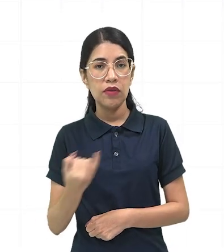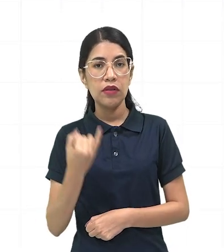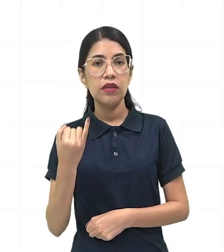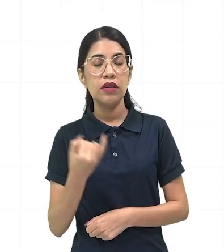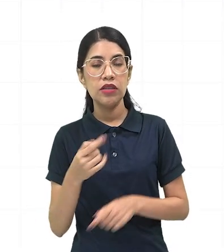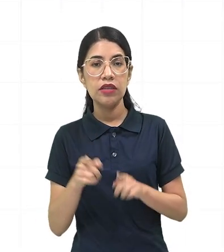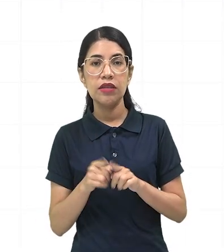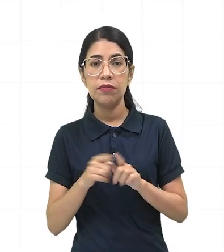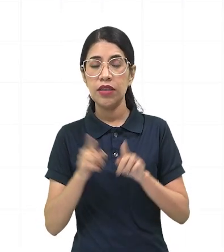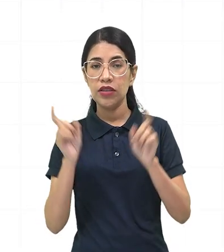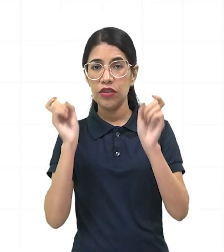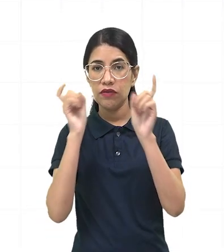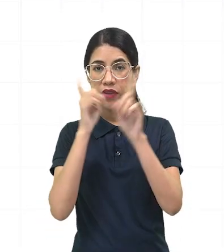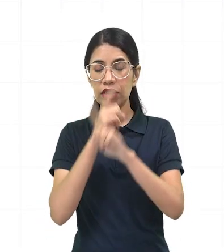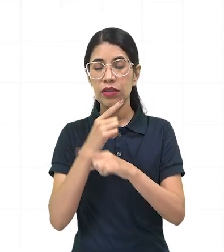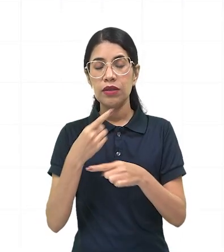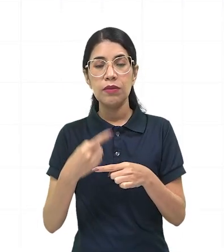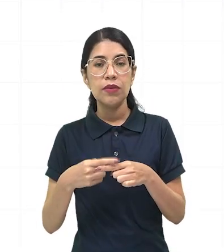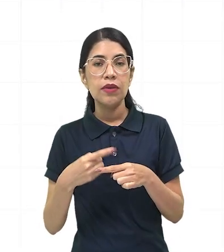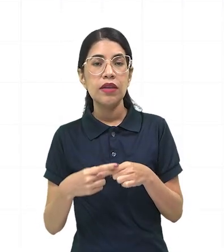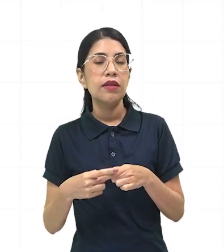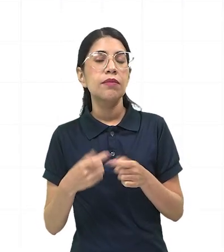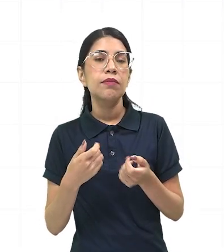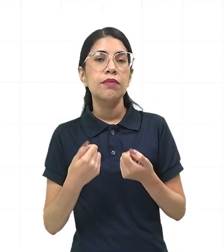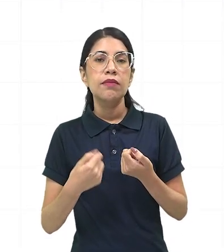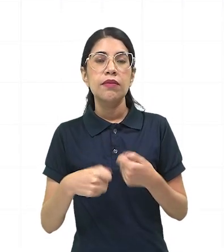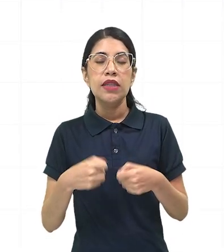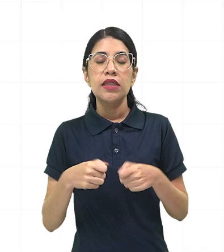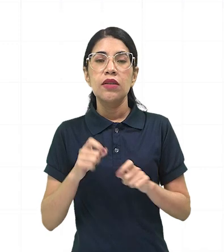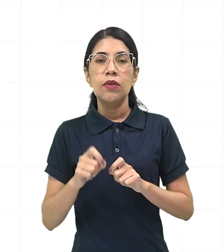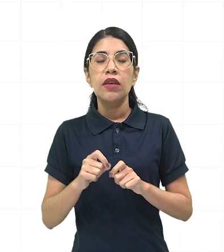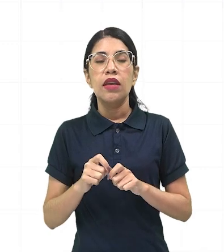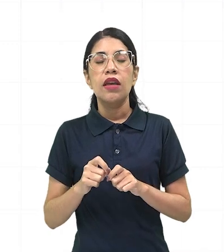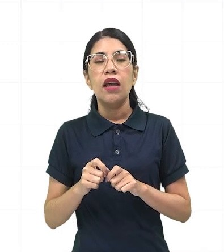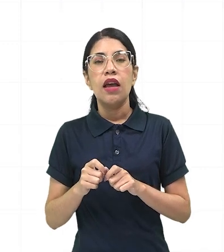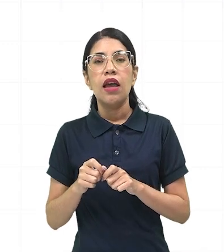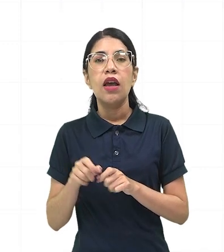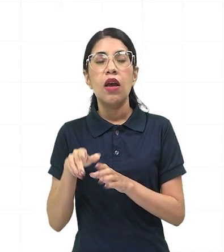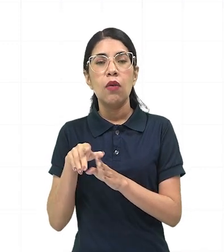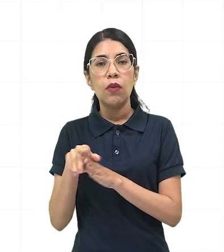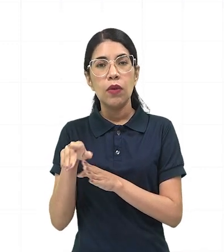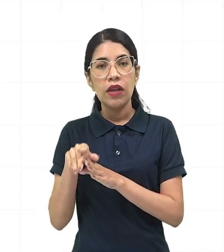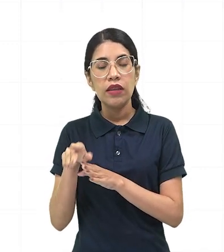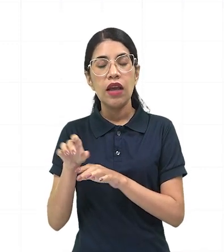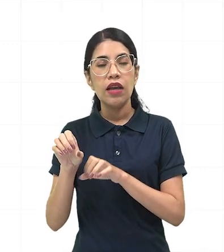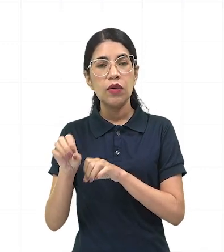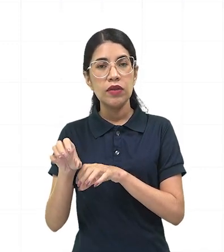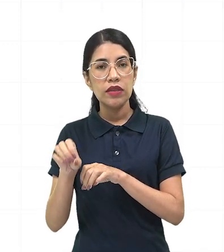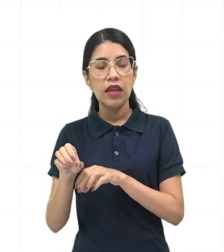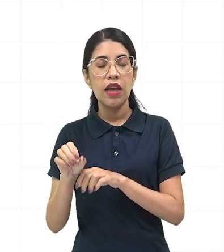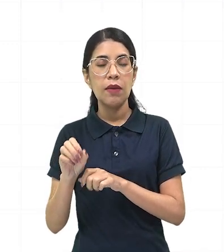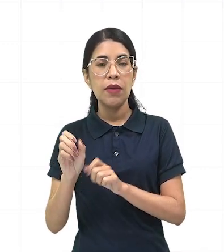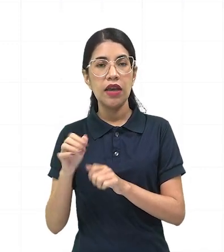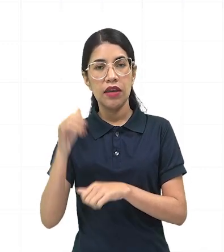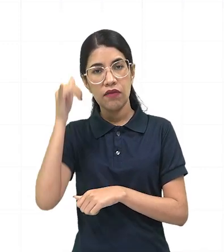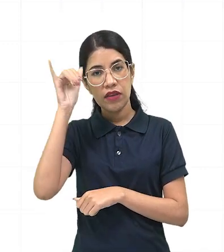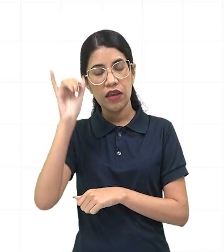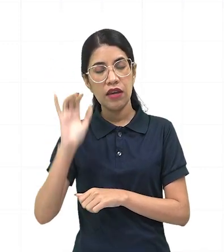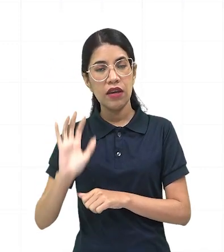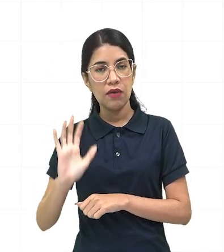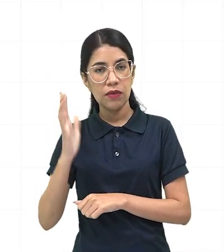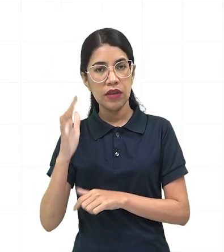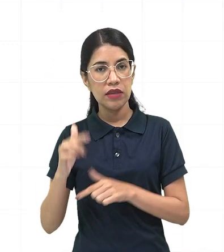muito difícil, porque ele precisa o quê? Corrigir essas atitudes, impedir que essas atitudes continuem,